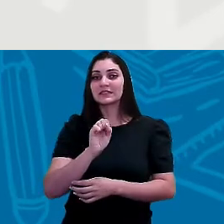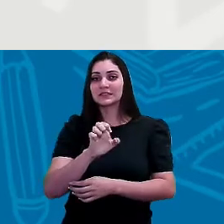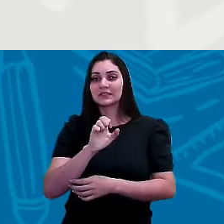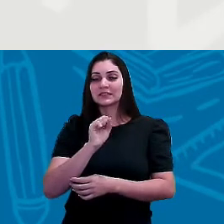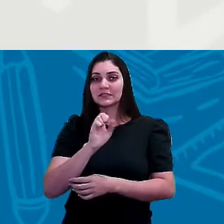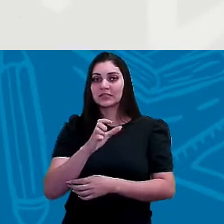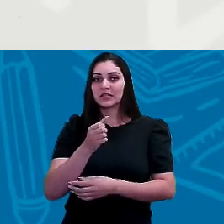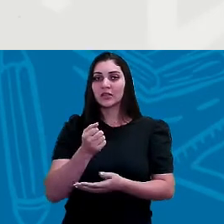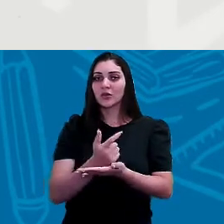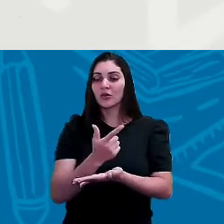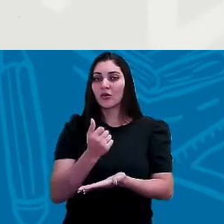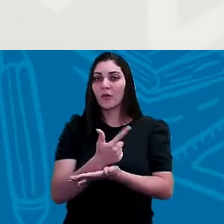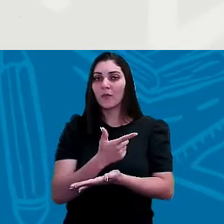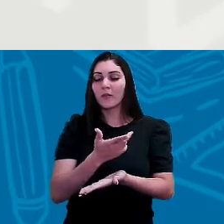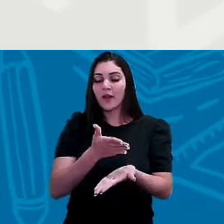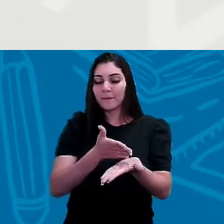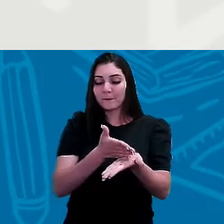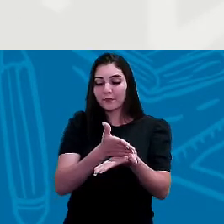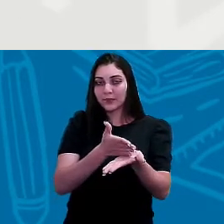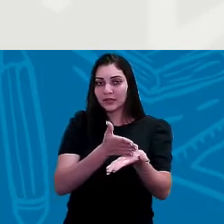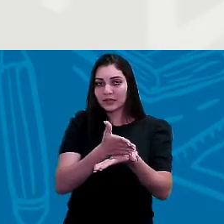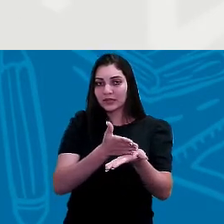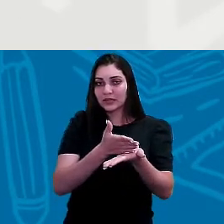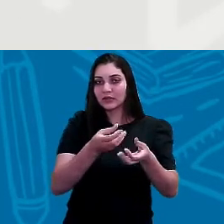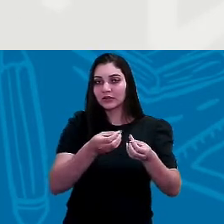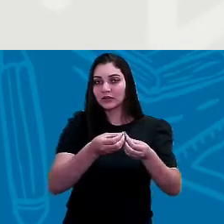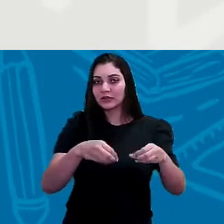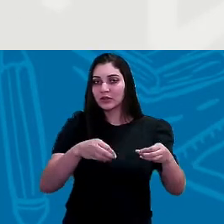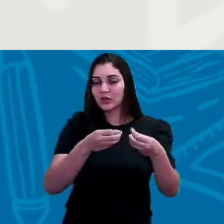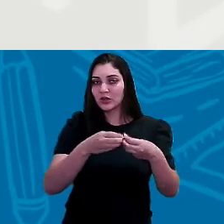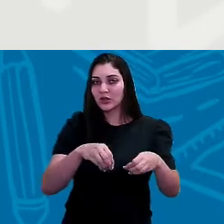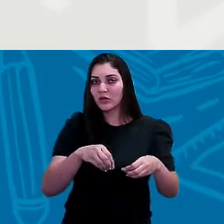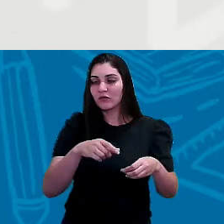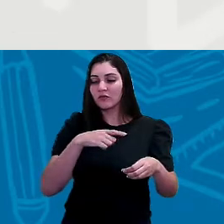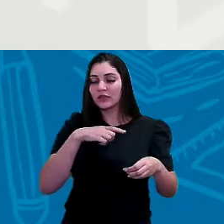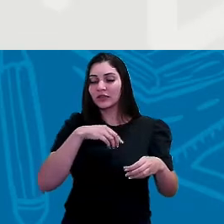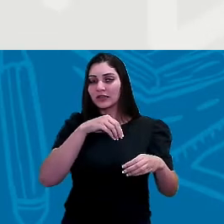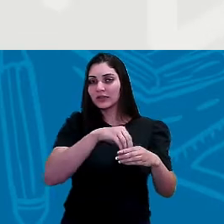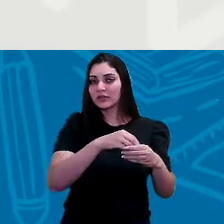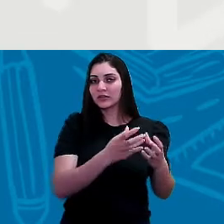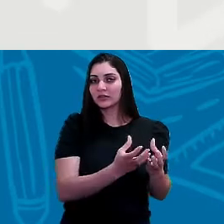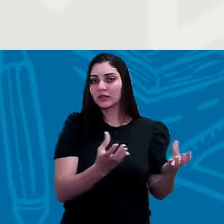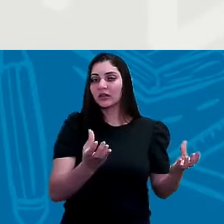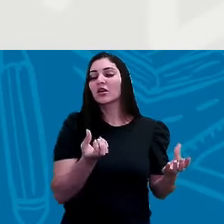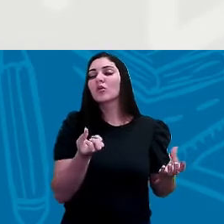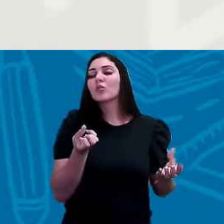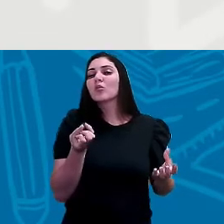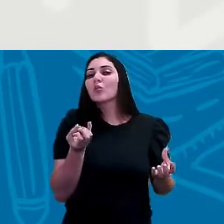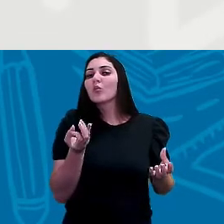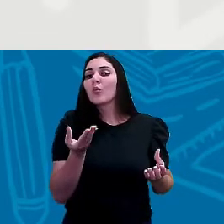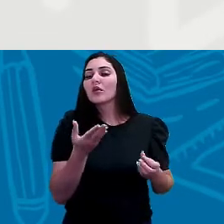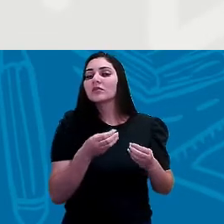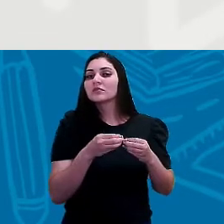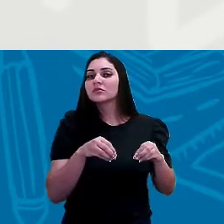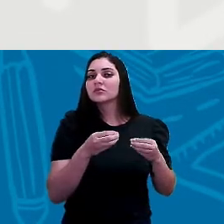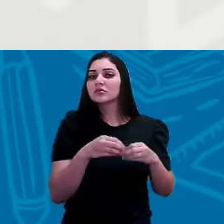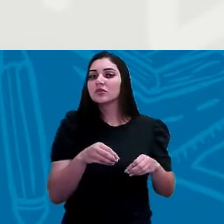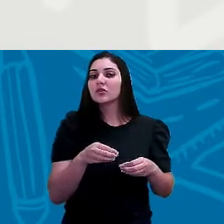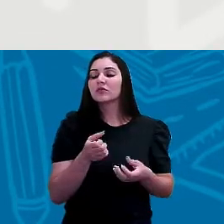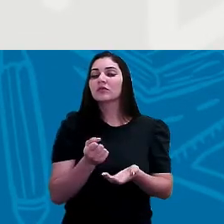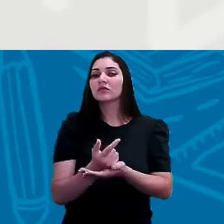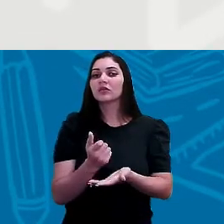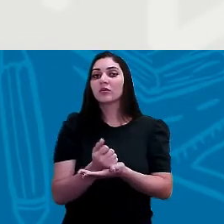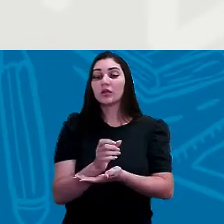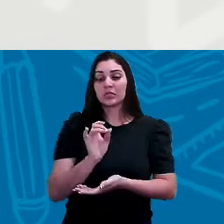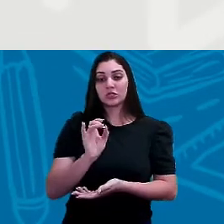a metade de ovos que estão nessa caixa aí, quantos ovos eu comprarei? Eu só quero